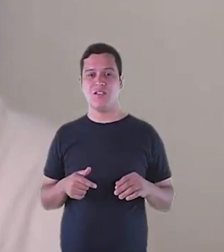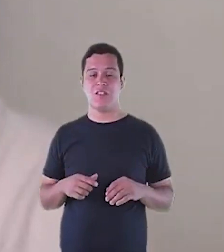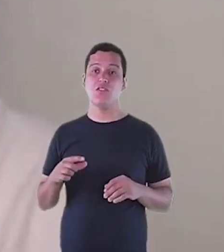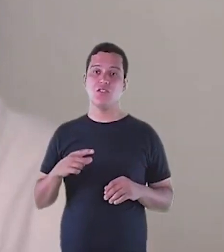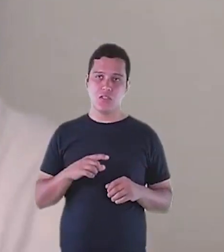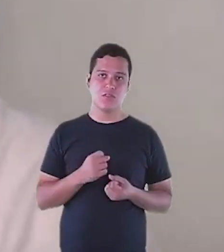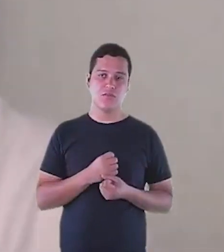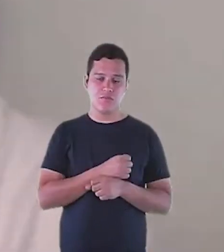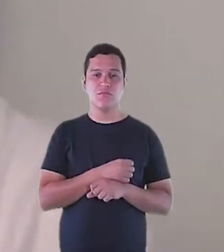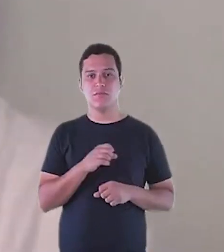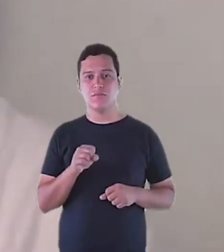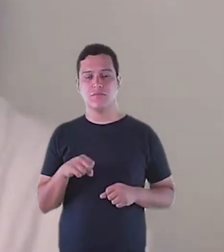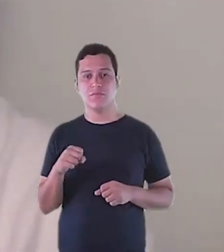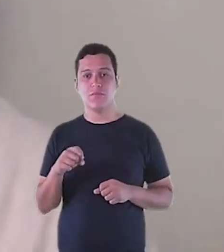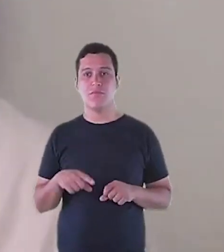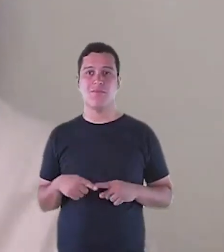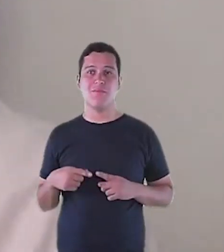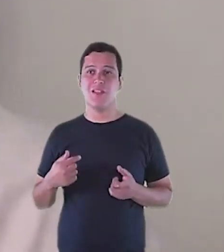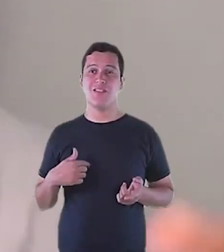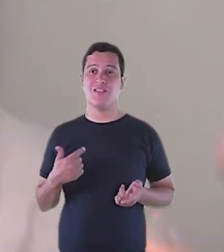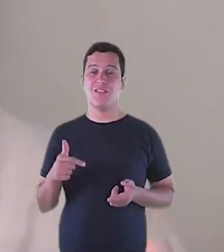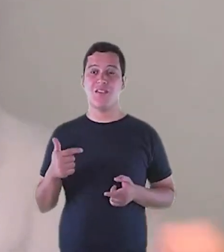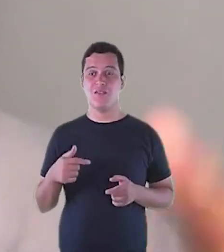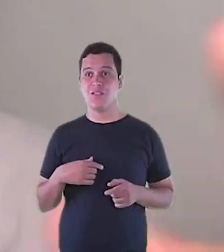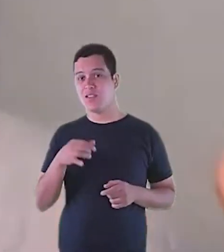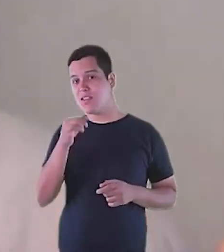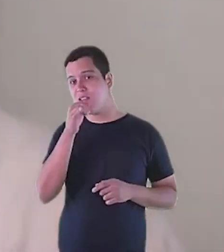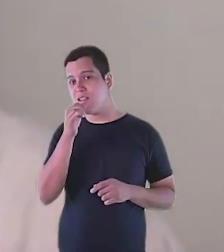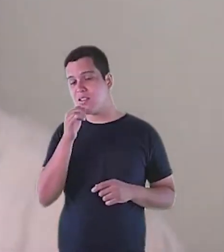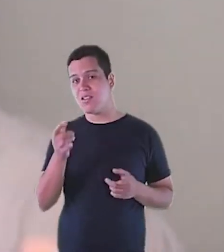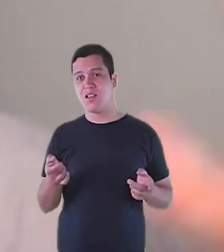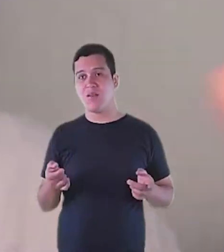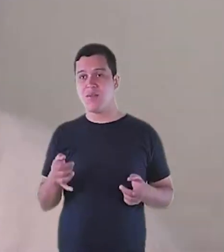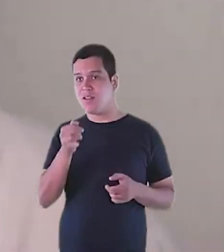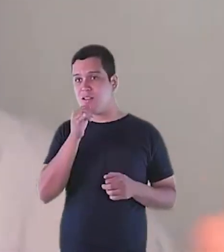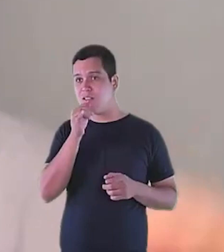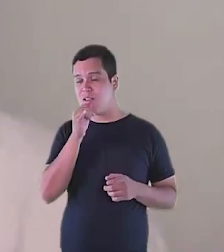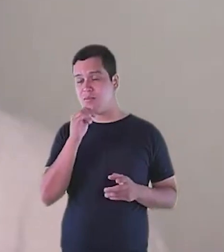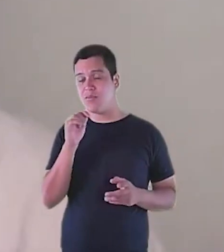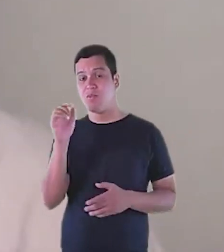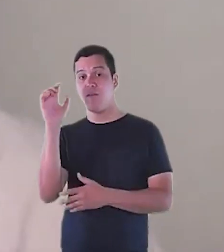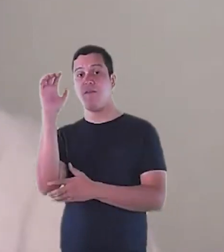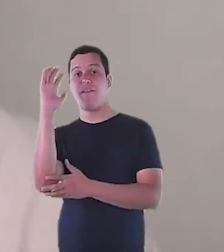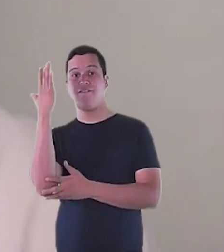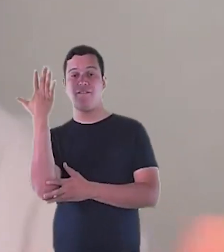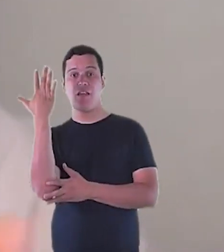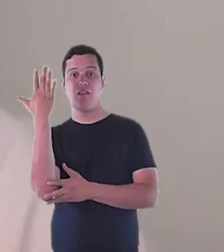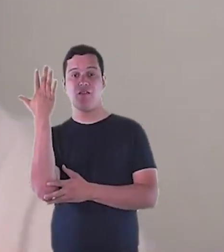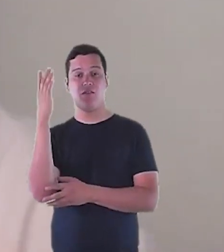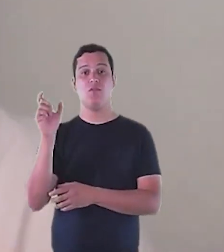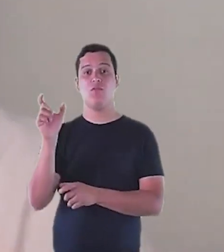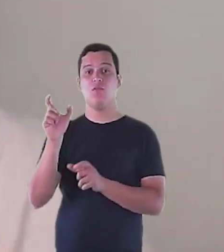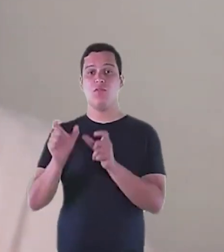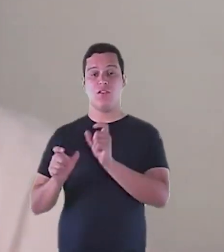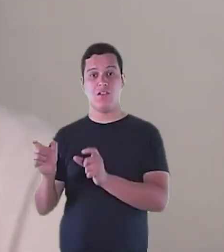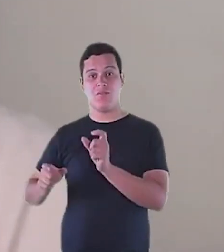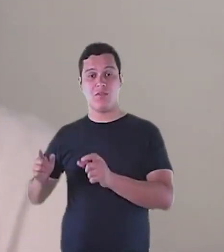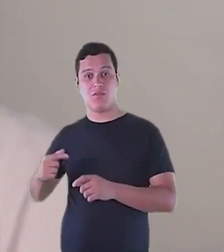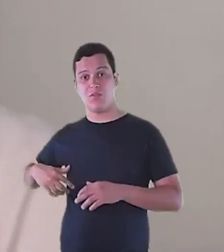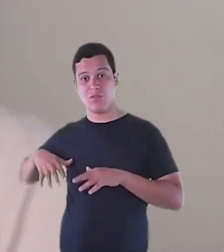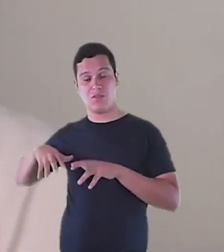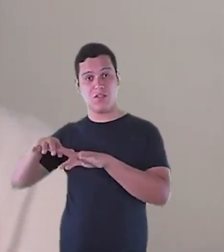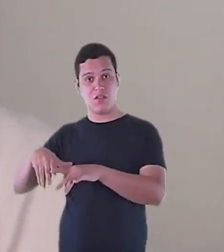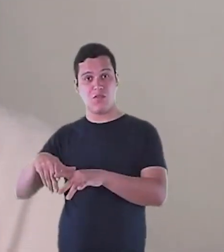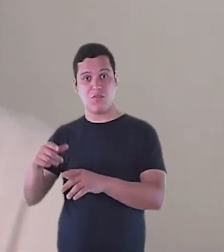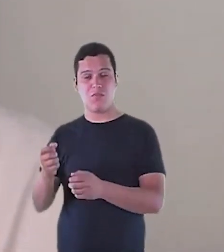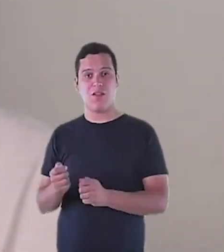escravidão, mas não... Embora houvesse, sim, feiras de trato, né? São Paulo, por exemplo, teria nascido, São Paulo de Piratininga, como uma feira